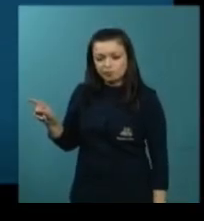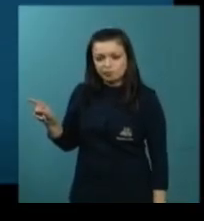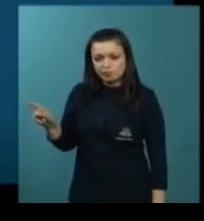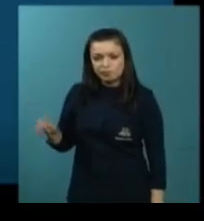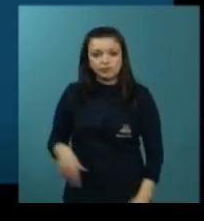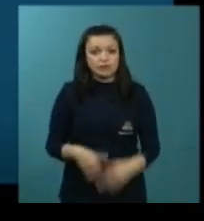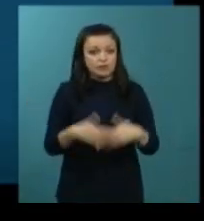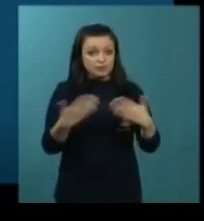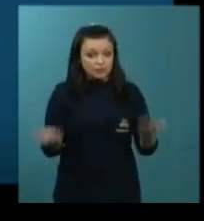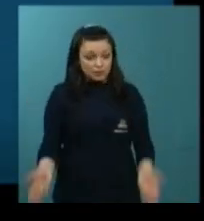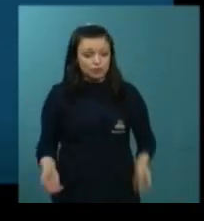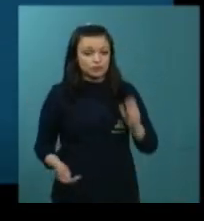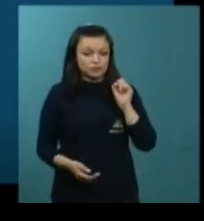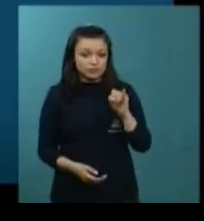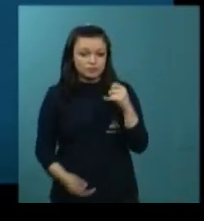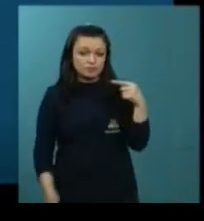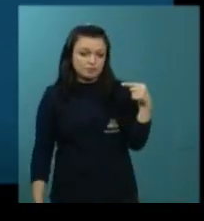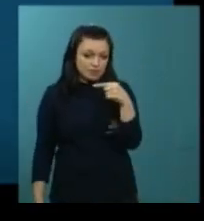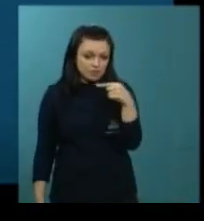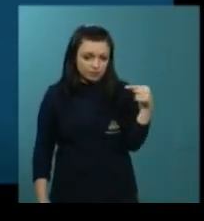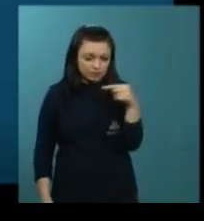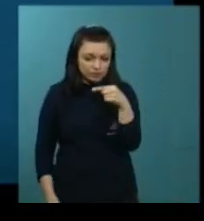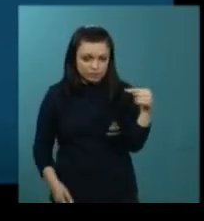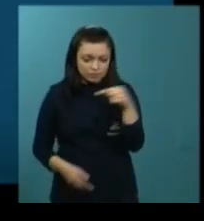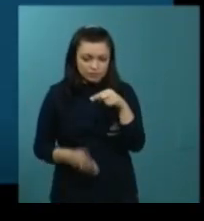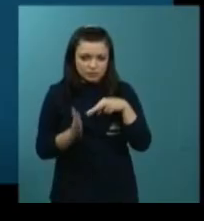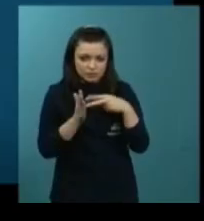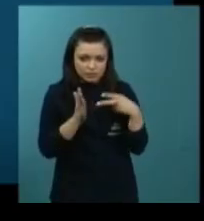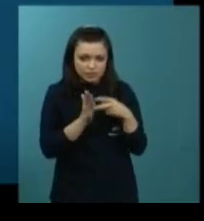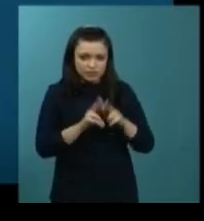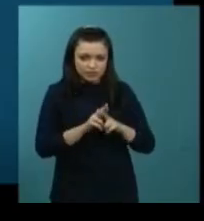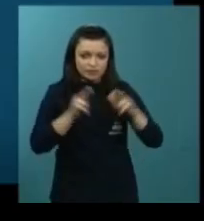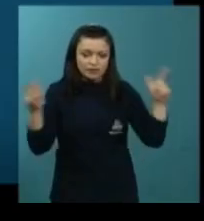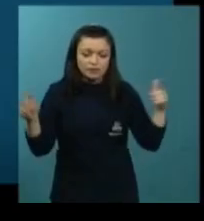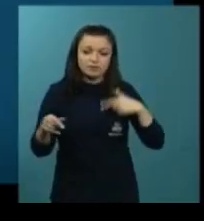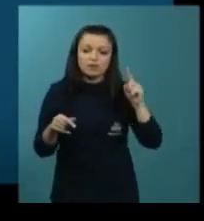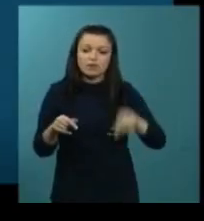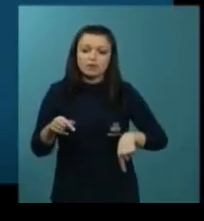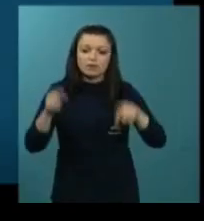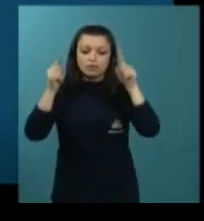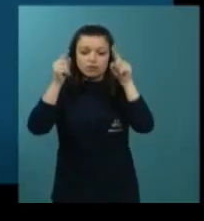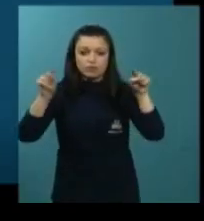Então, a diferença A menos B é um conjunto